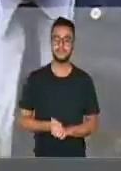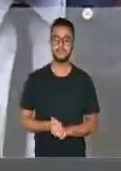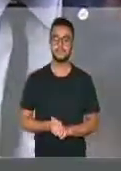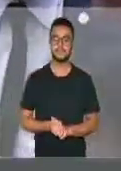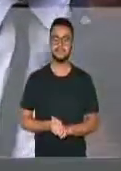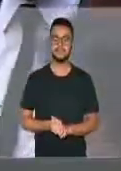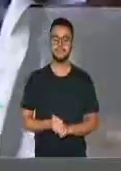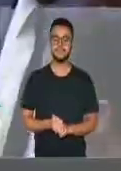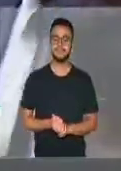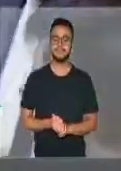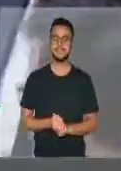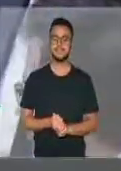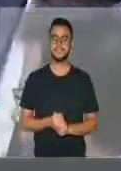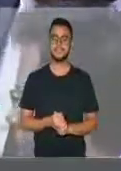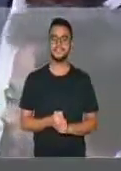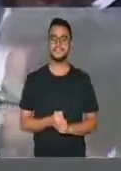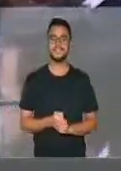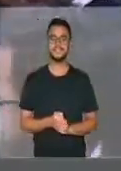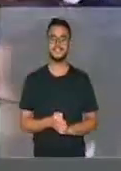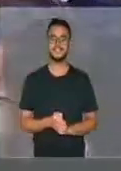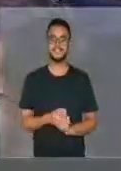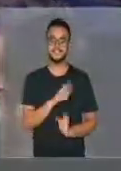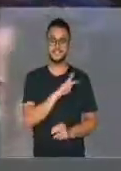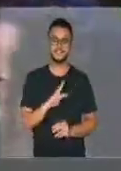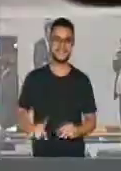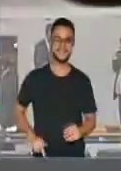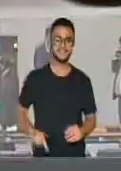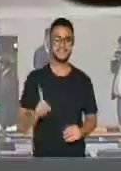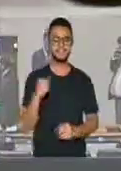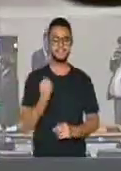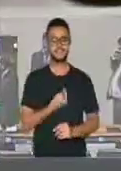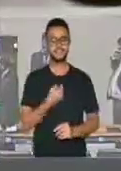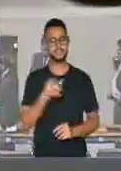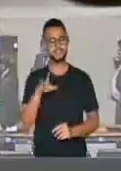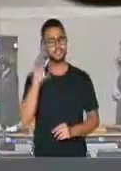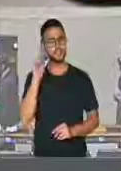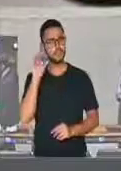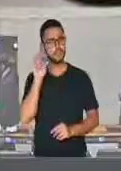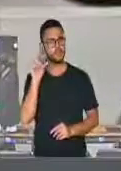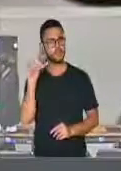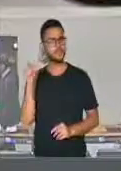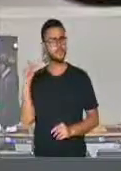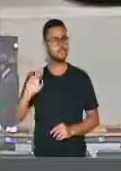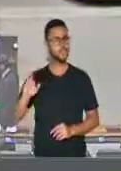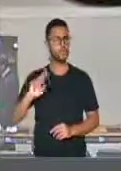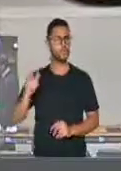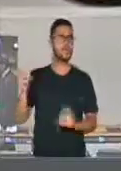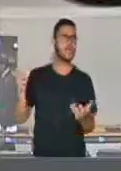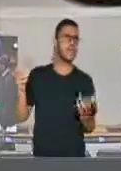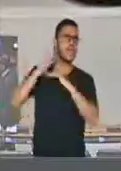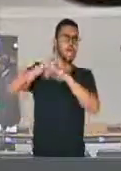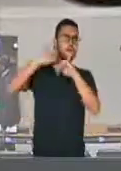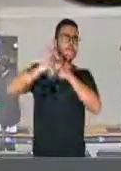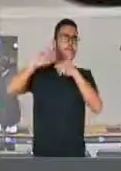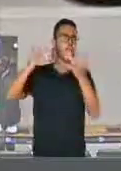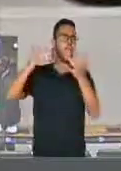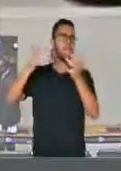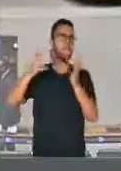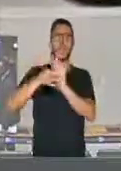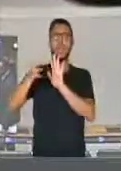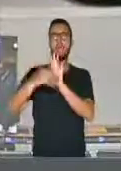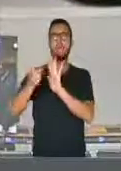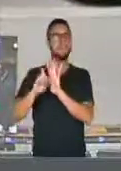Deputada Benedita. Senhor presidente, nós estamos ouvindo aqui essa. Não é uma polêmica, mas é a constatação